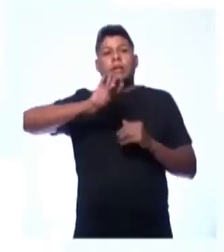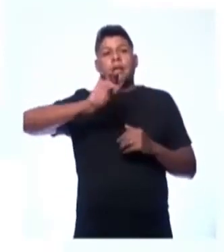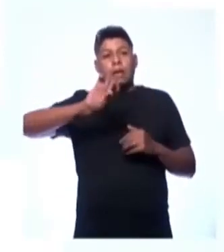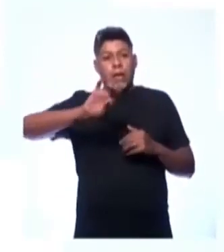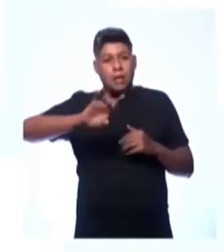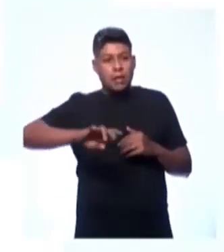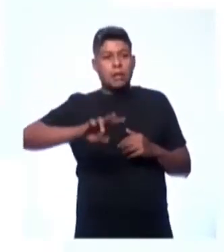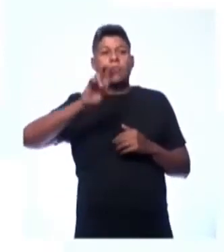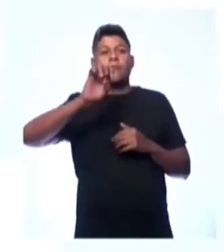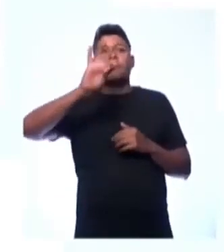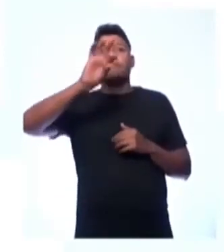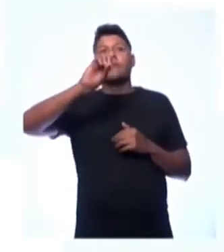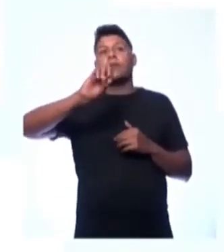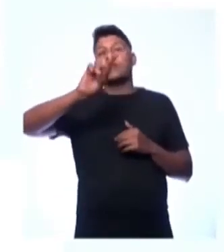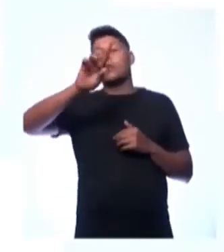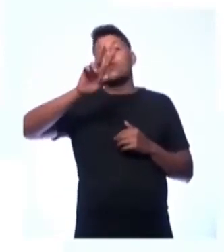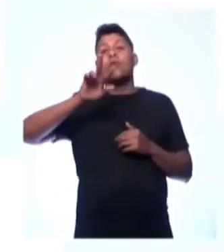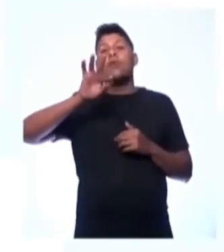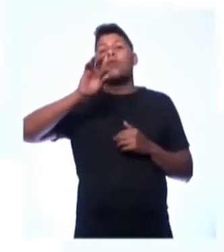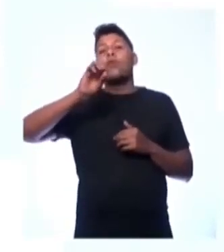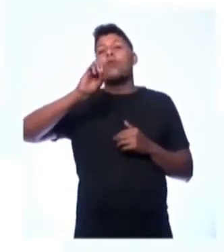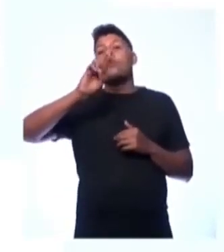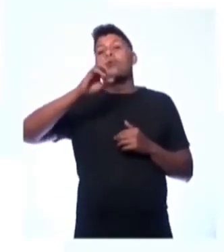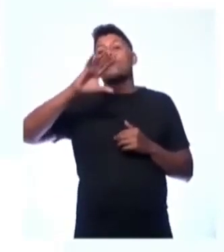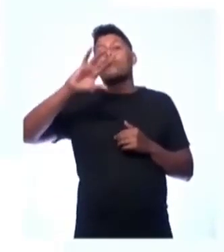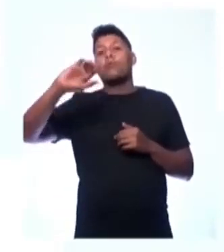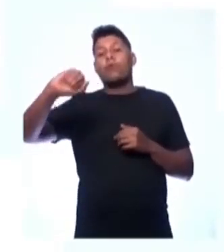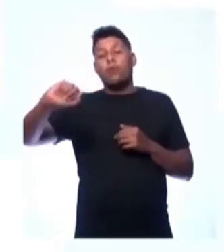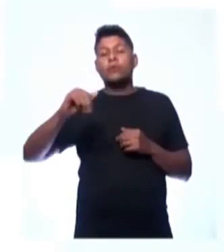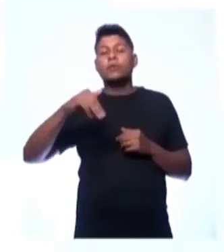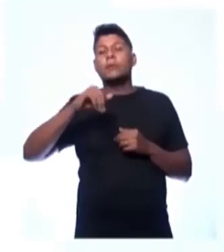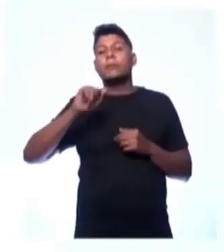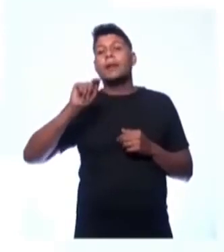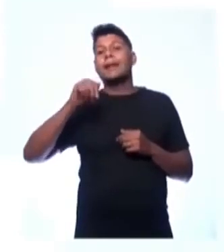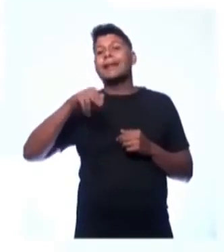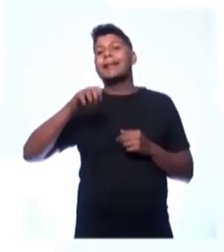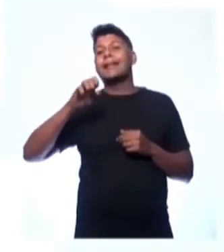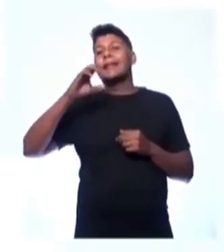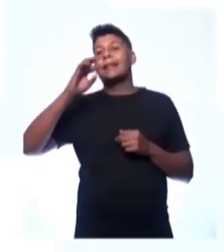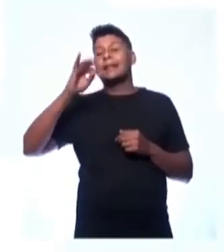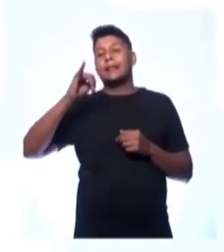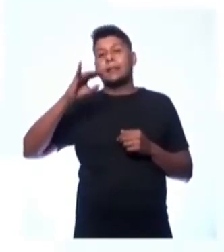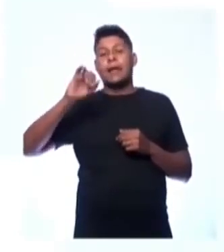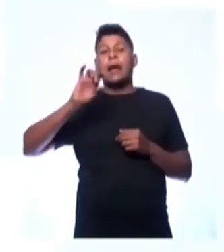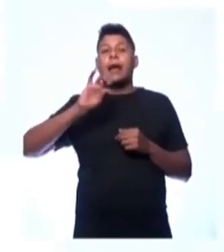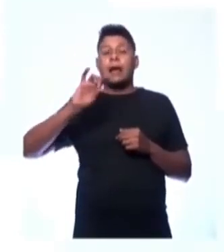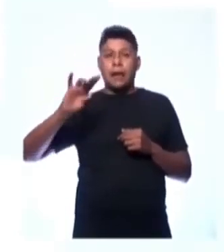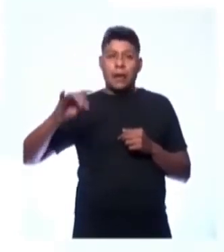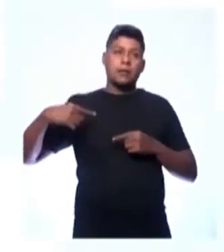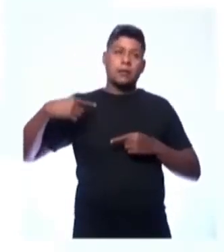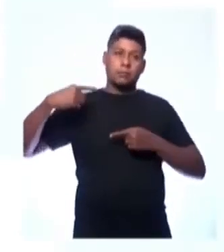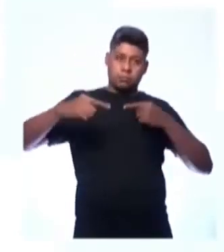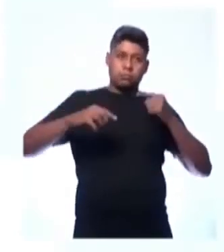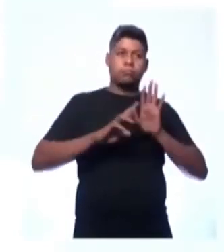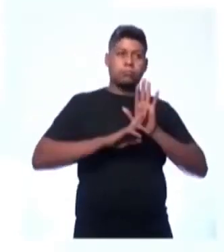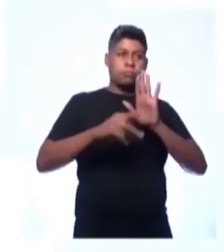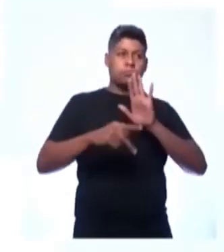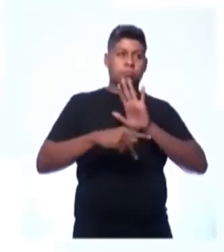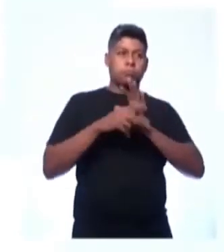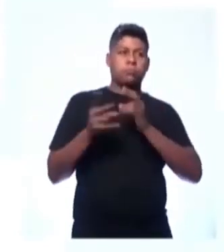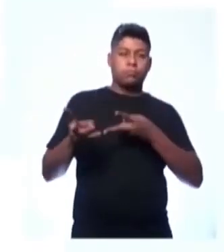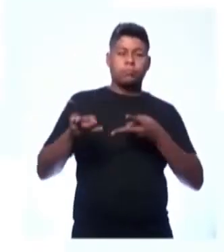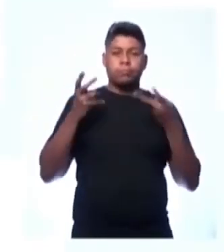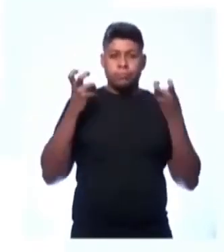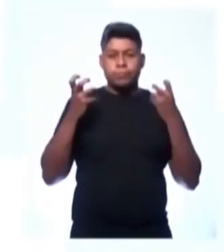aí o vetor força, né? O vetor força magnética em cada parte aí da Inspira. Está representado aí, dá para observar, né,